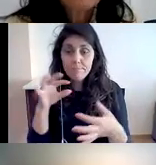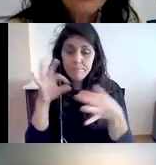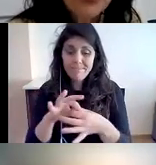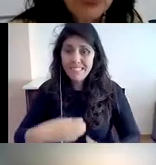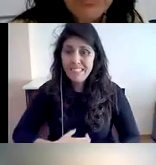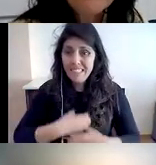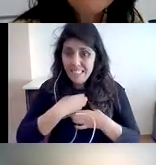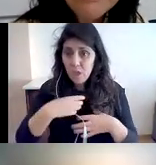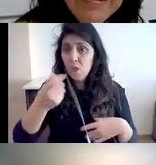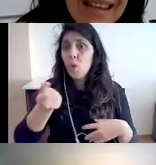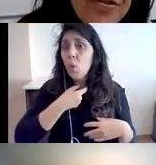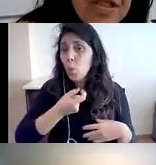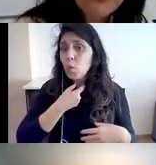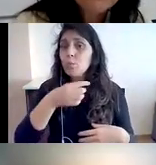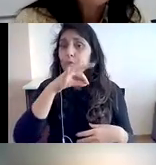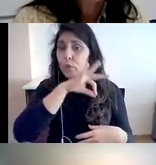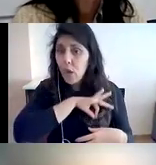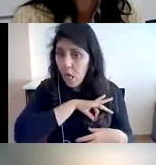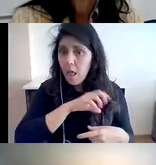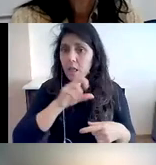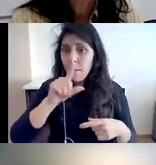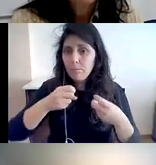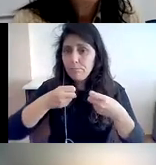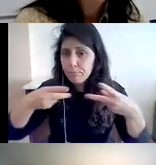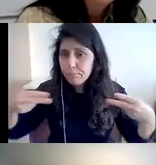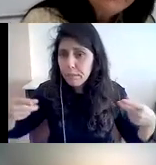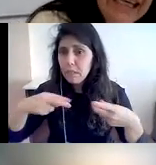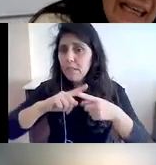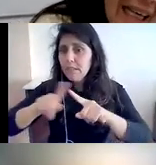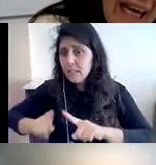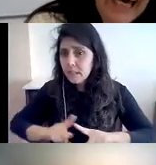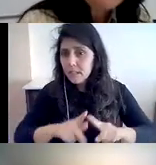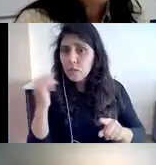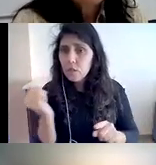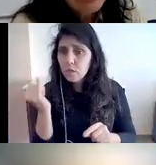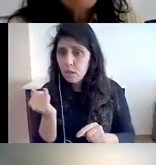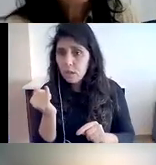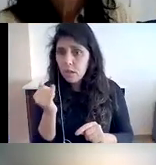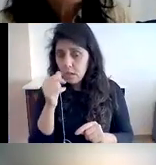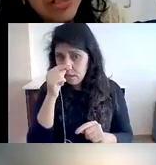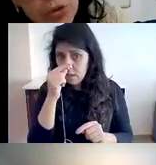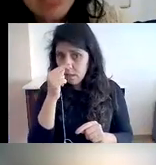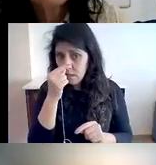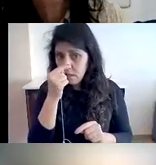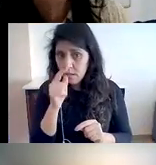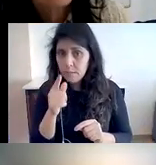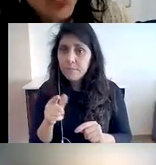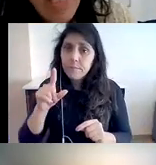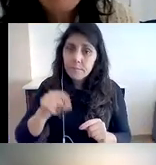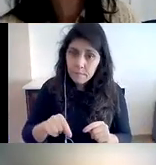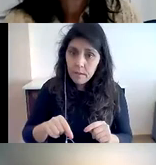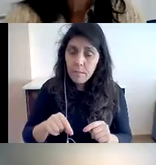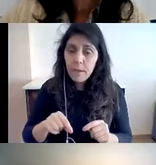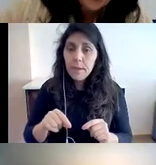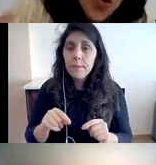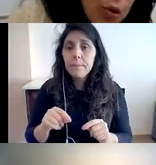cursos profissionais e na diversificação institucional, quer aqueles e as razões pelos